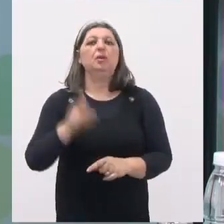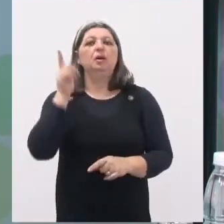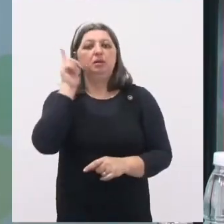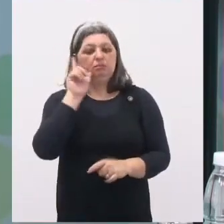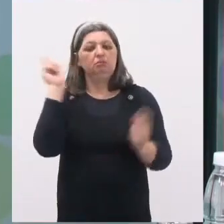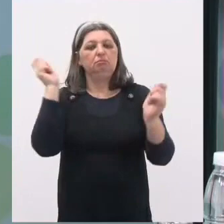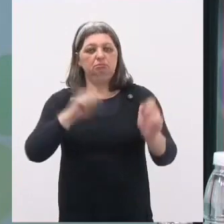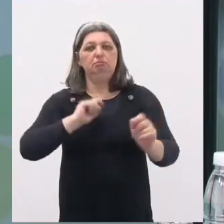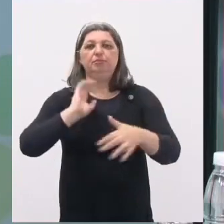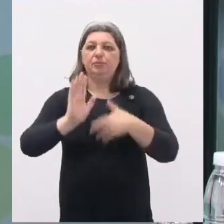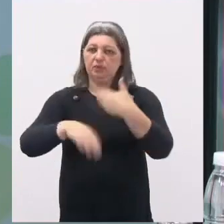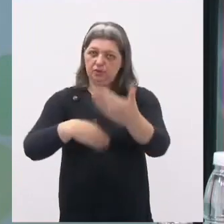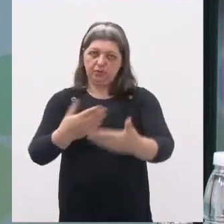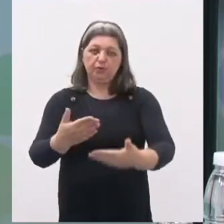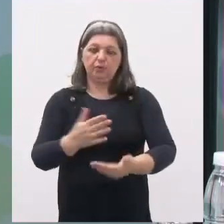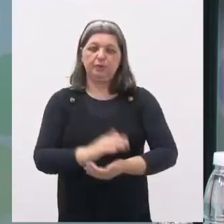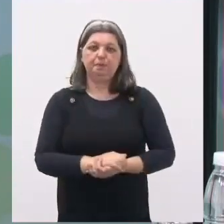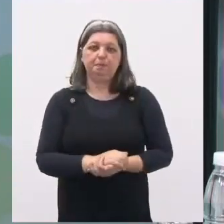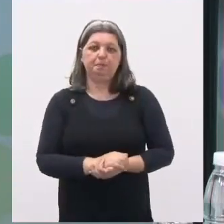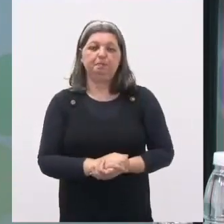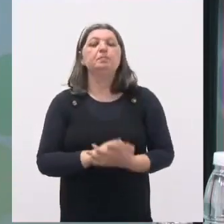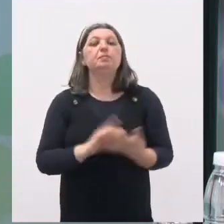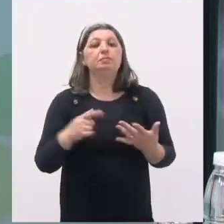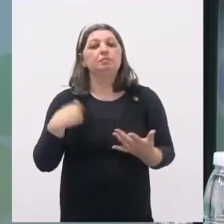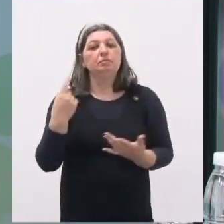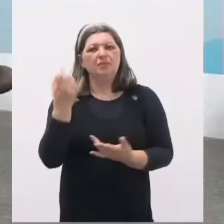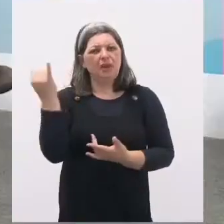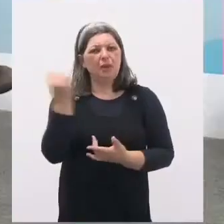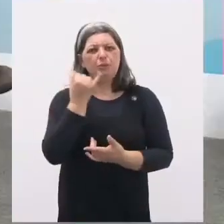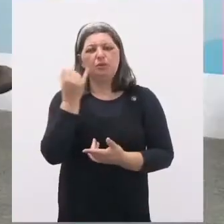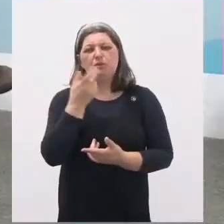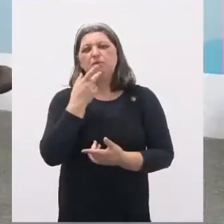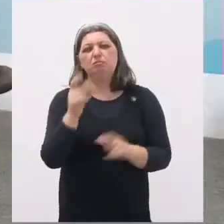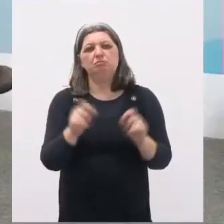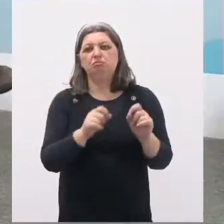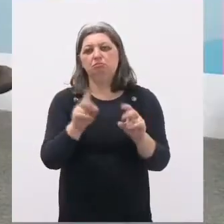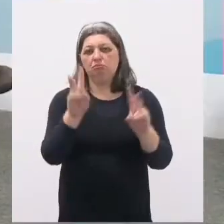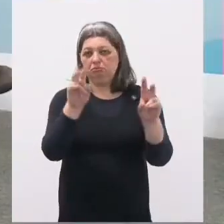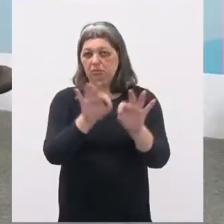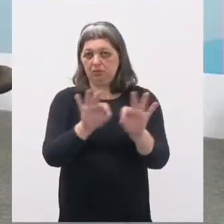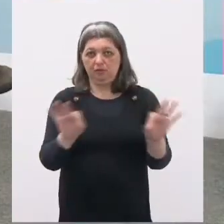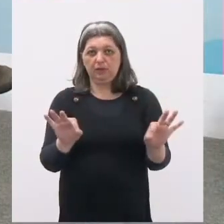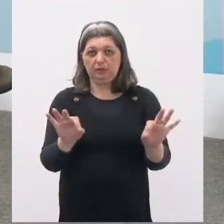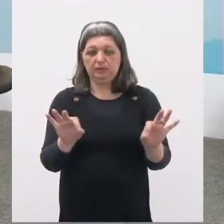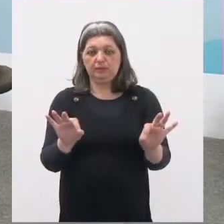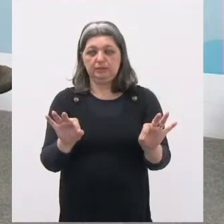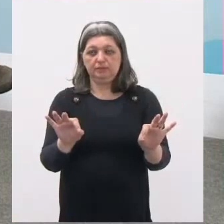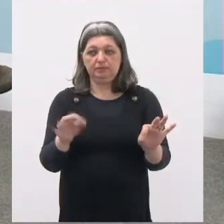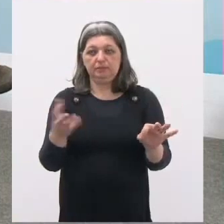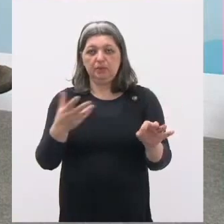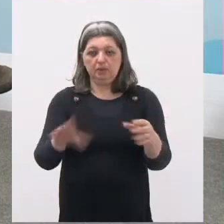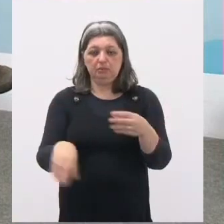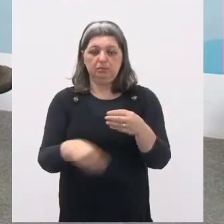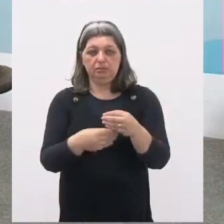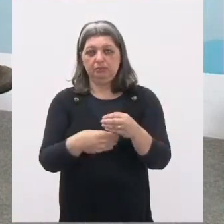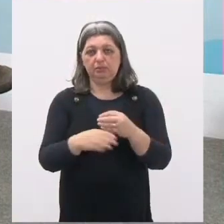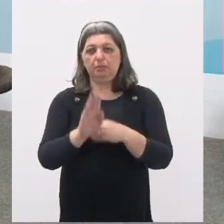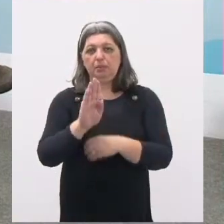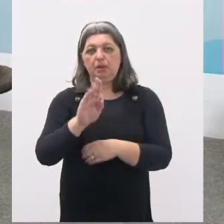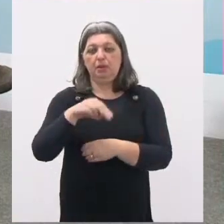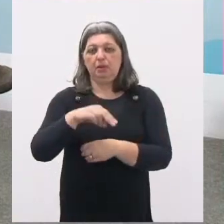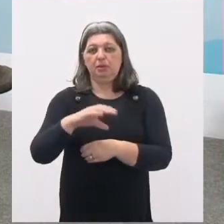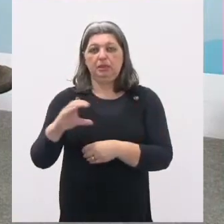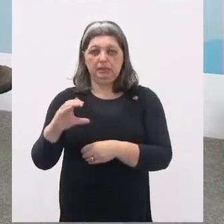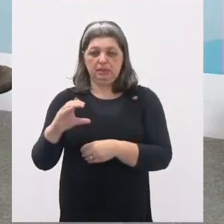aí. Importante aí você, na sua fala, na questão, para reiterar um pouquinho, Lu, da BNCC, a